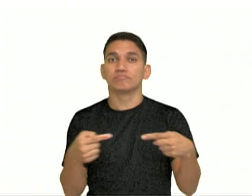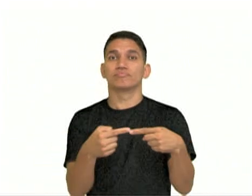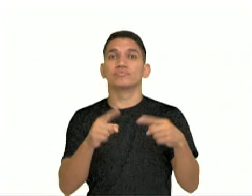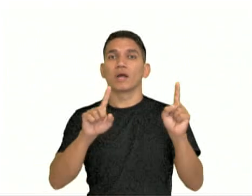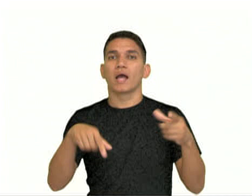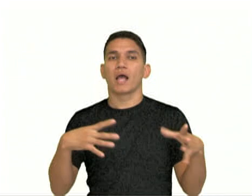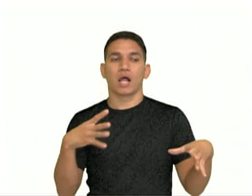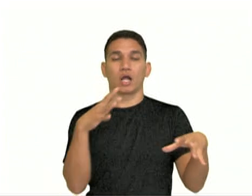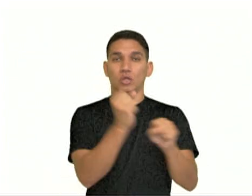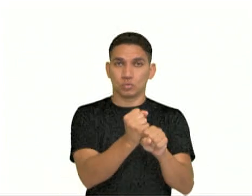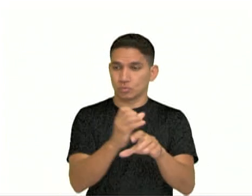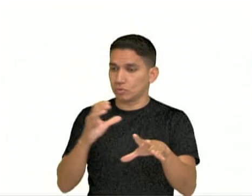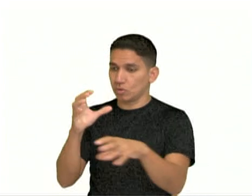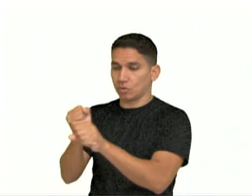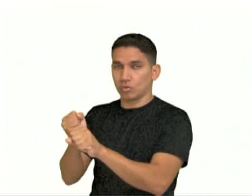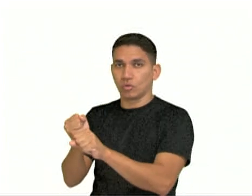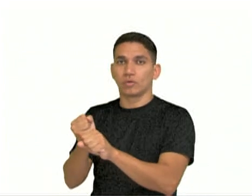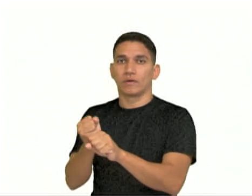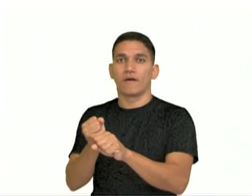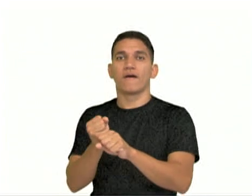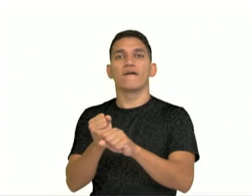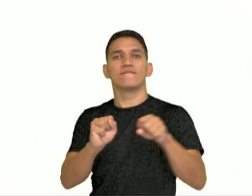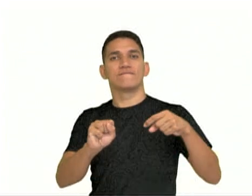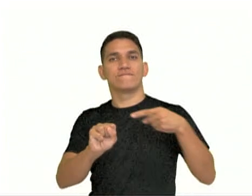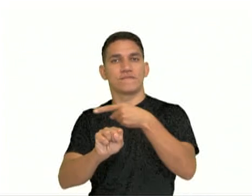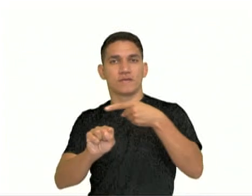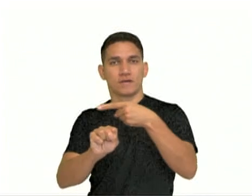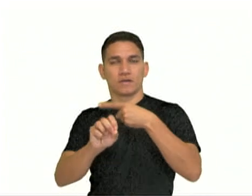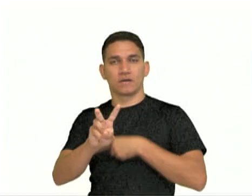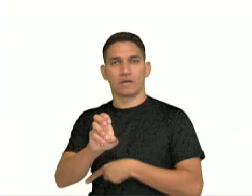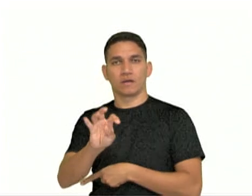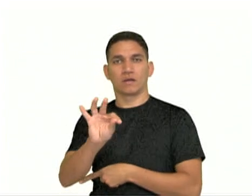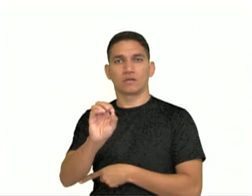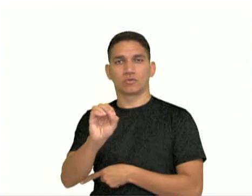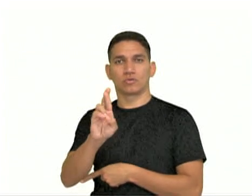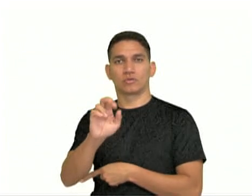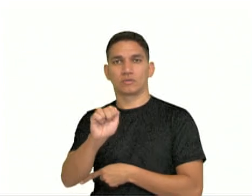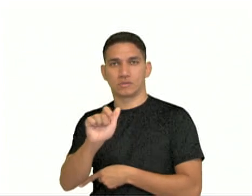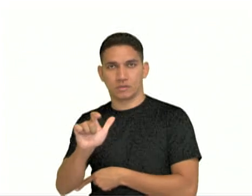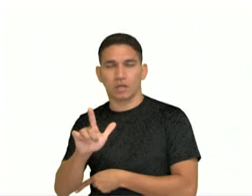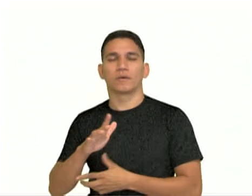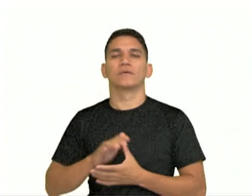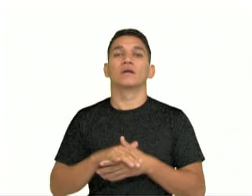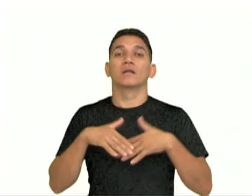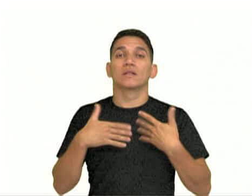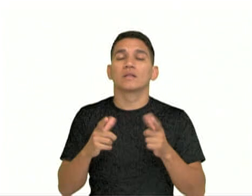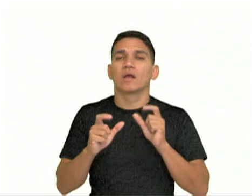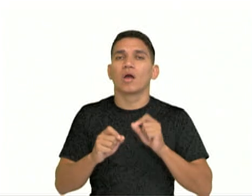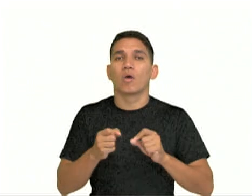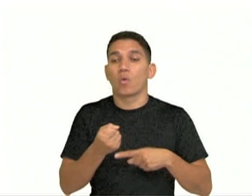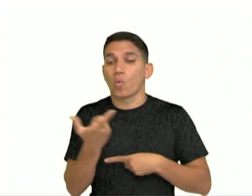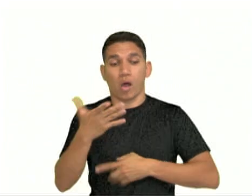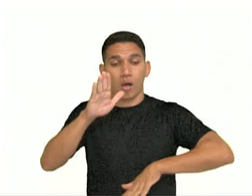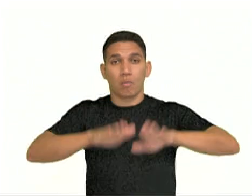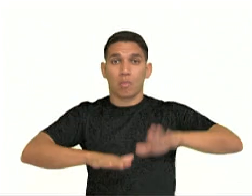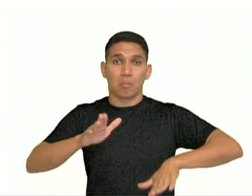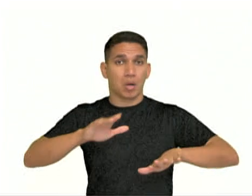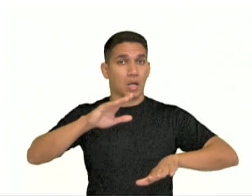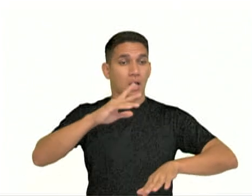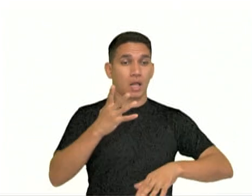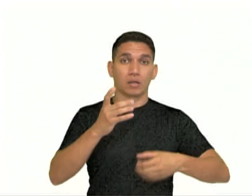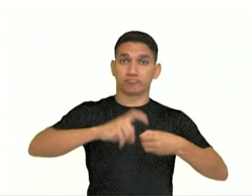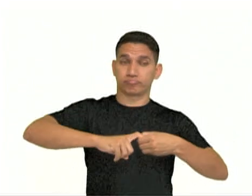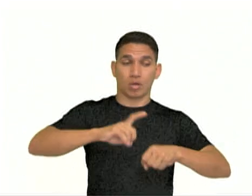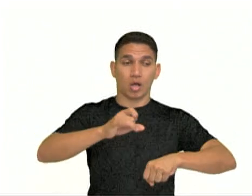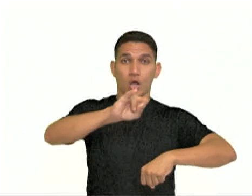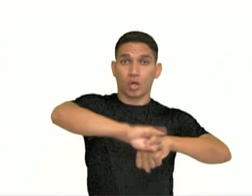uma soma, melhor dizendo, vetorial aqui envolvida no processo. Quantidade de movimento, independente se ela é de um corpo ou de um sistema,